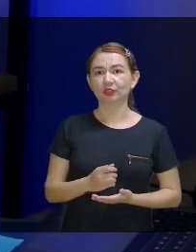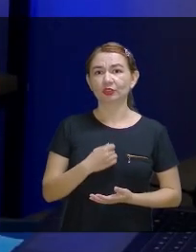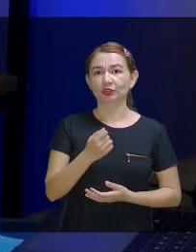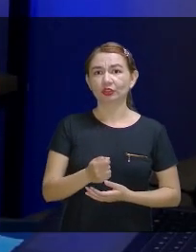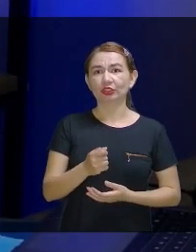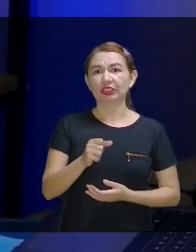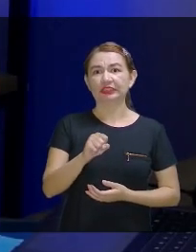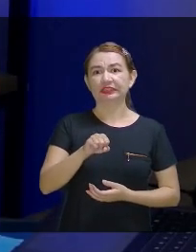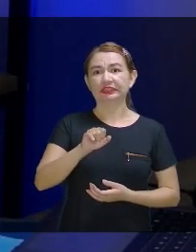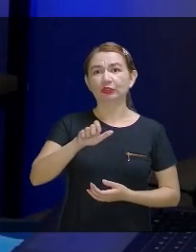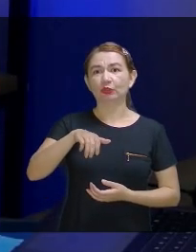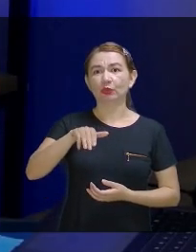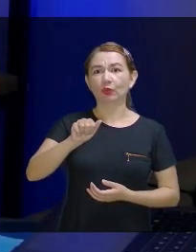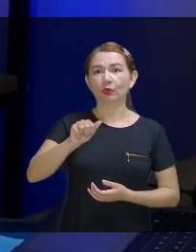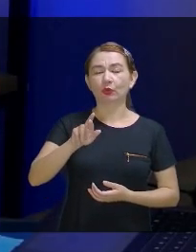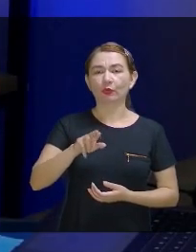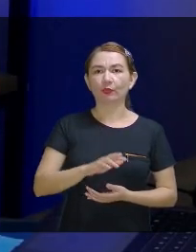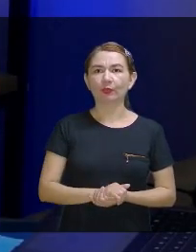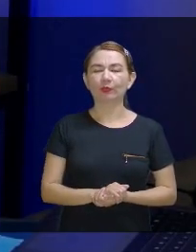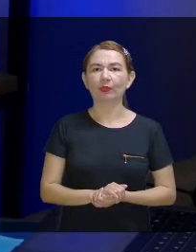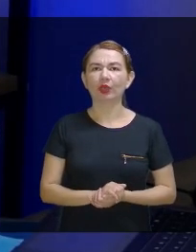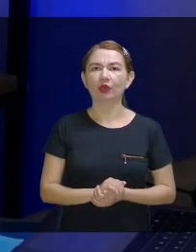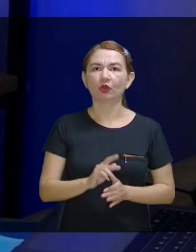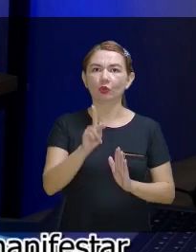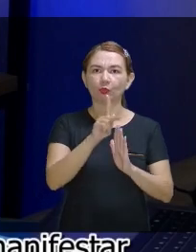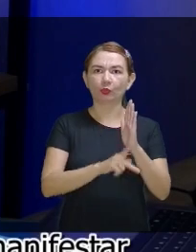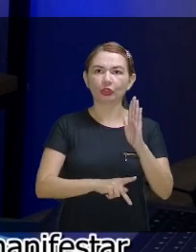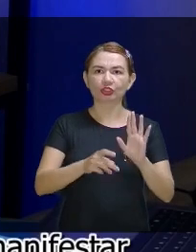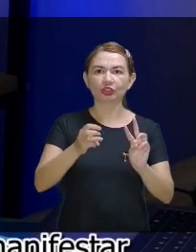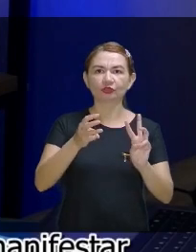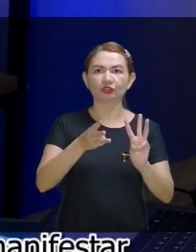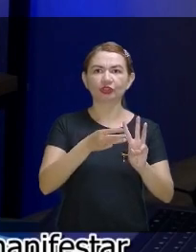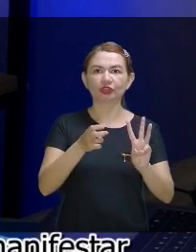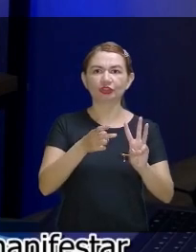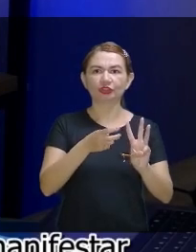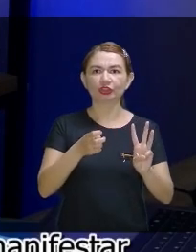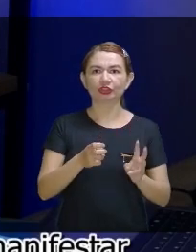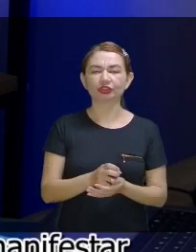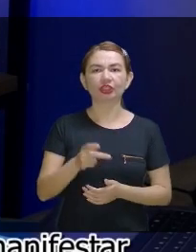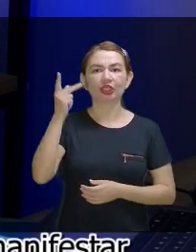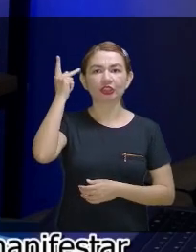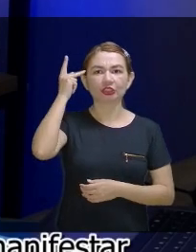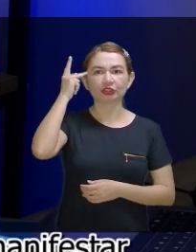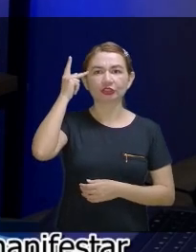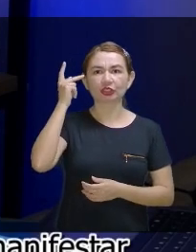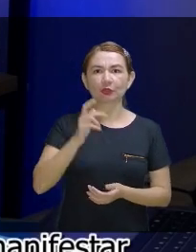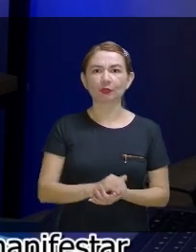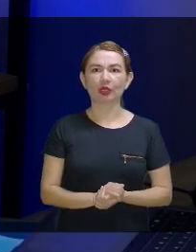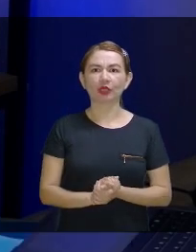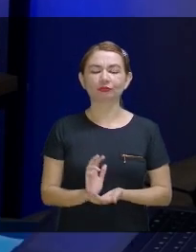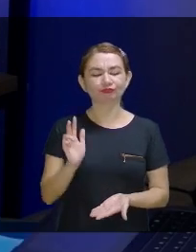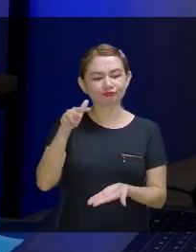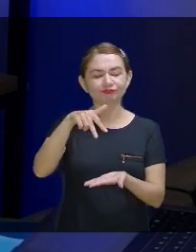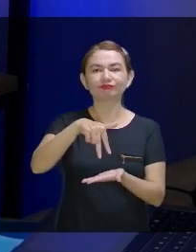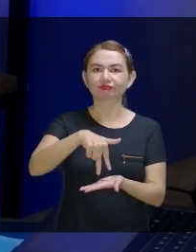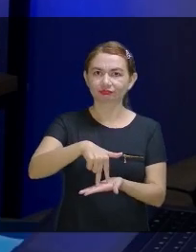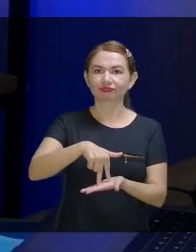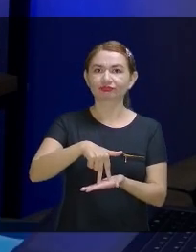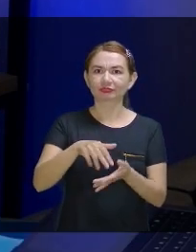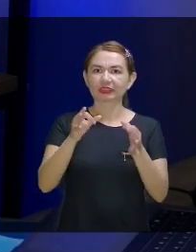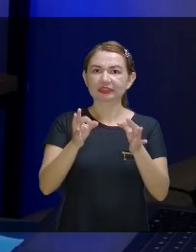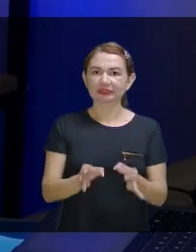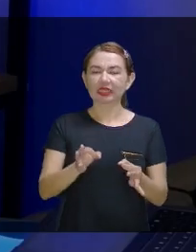Foco no apresentador Orian Teixeira. É importante essa participação. O que falta para que os indígenas possam também se manifestar de maneira